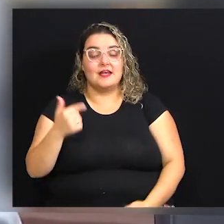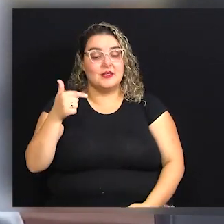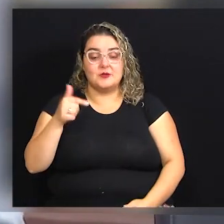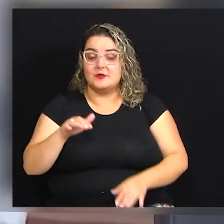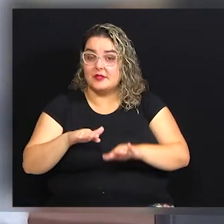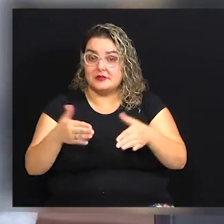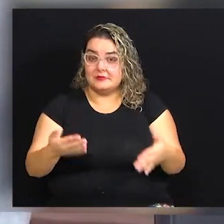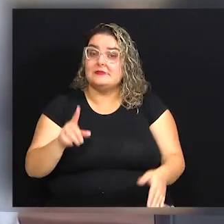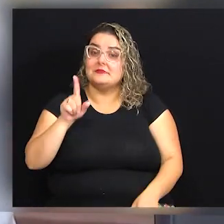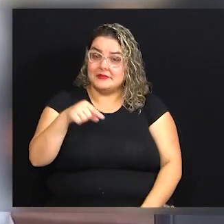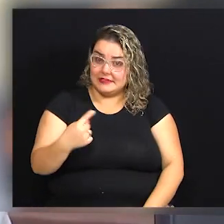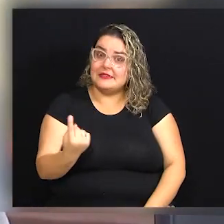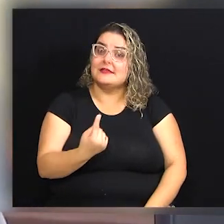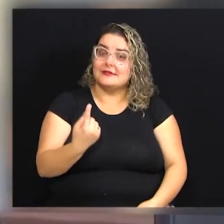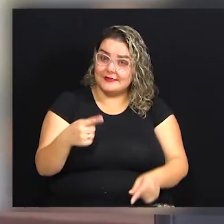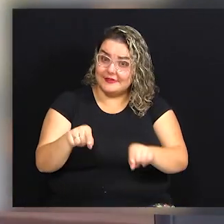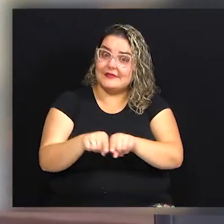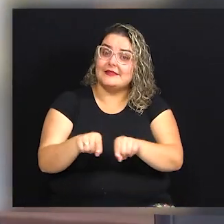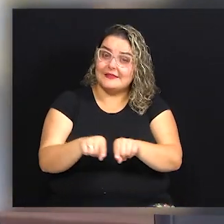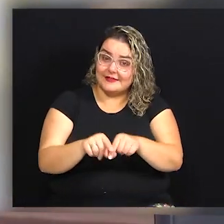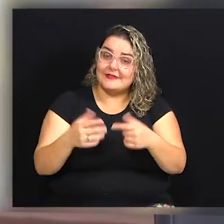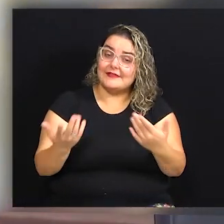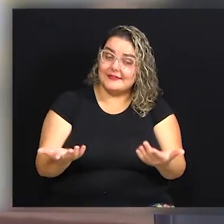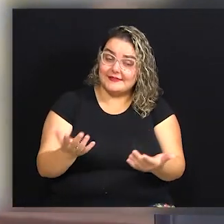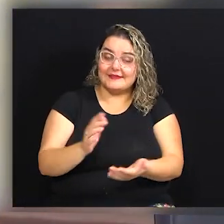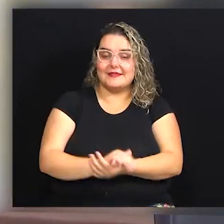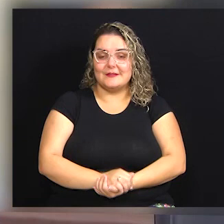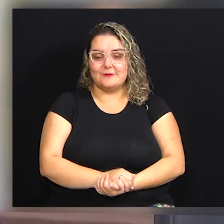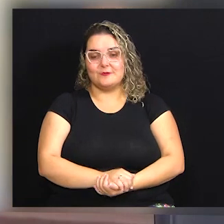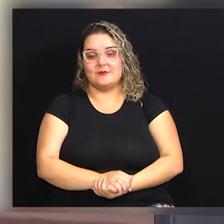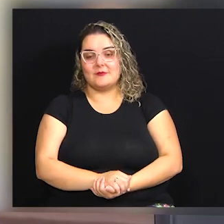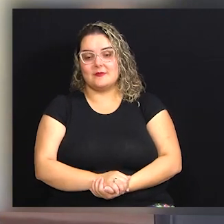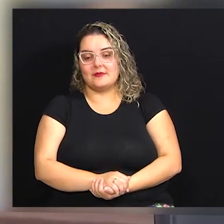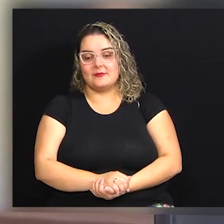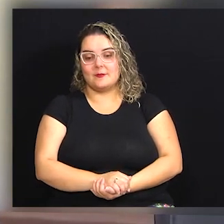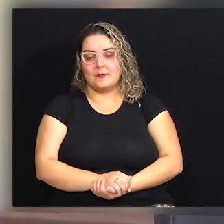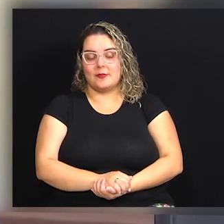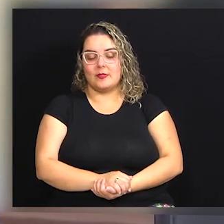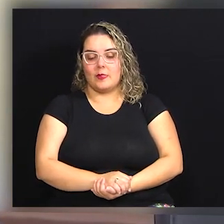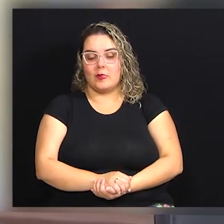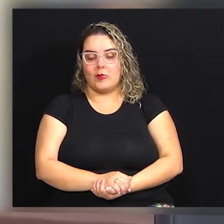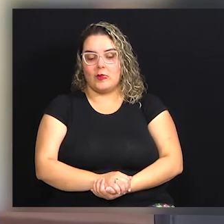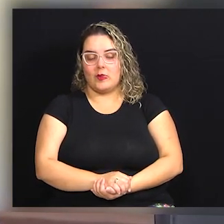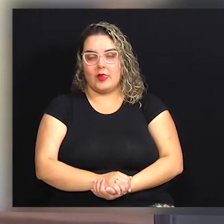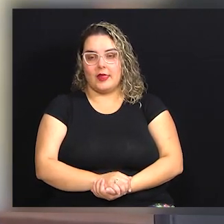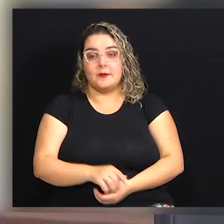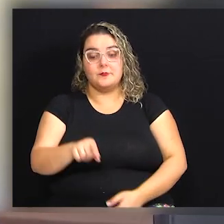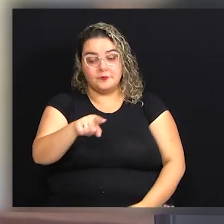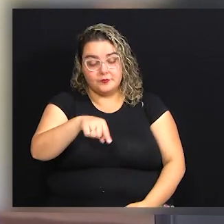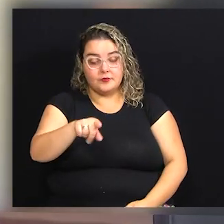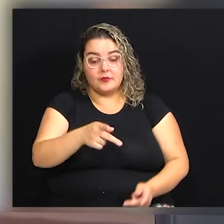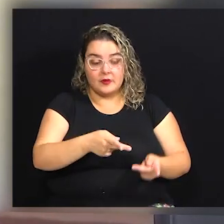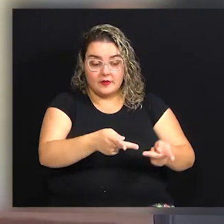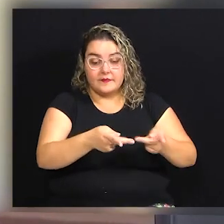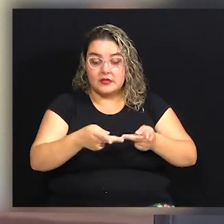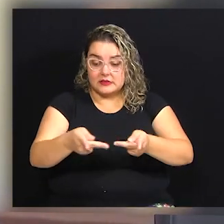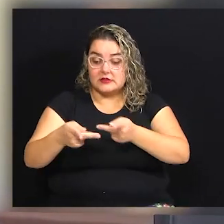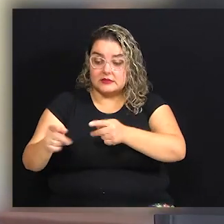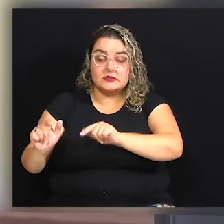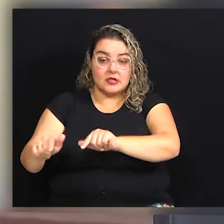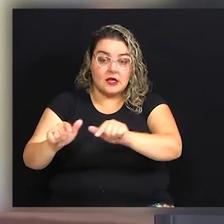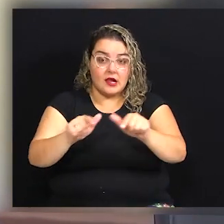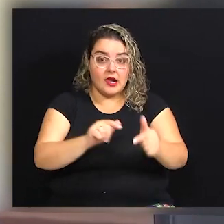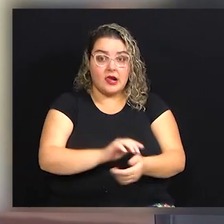mesa, mas é muito solitário também. Então, que você também visite esses espaços, mas